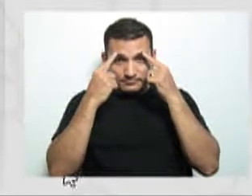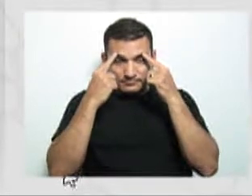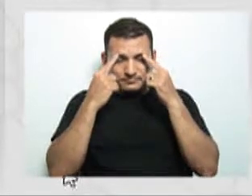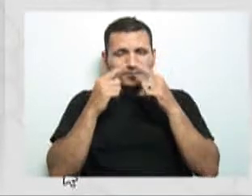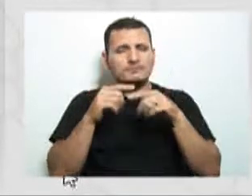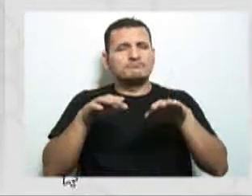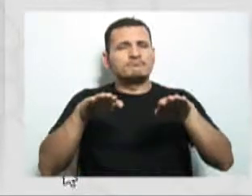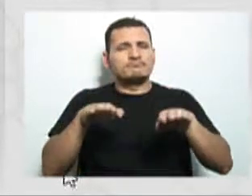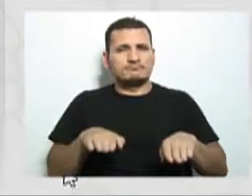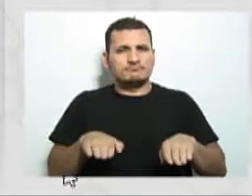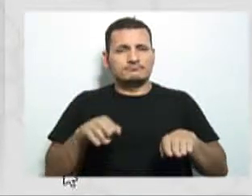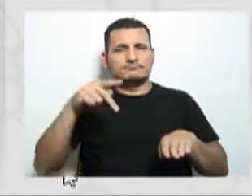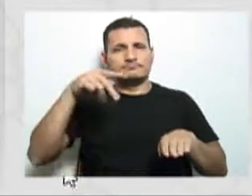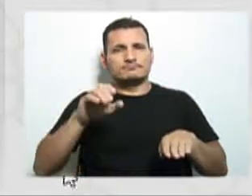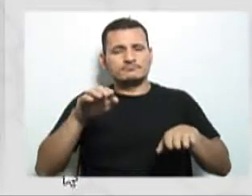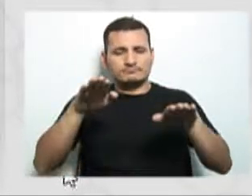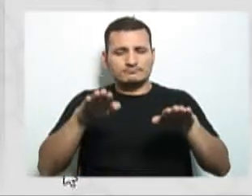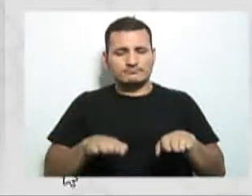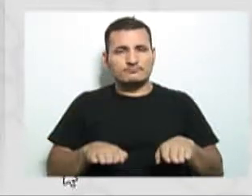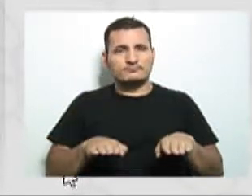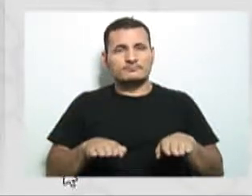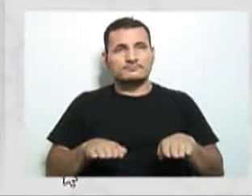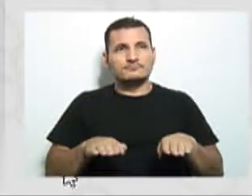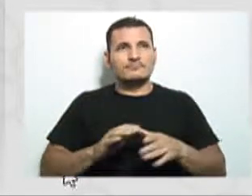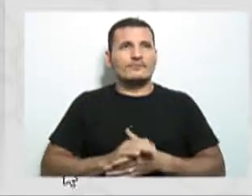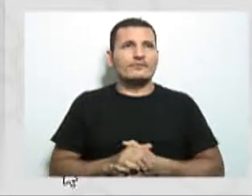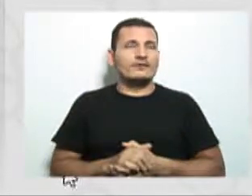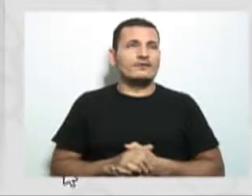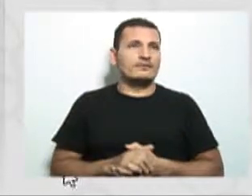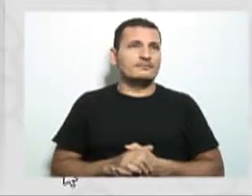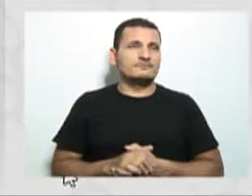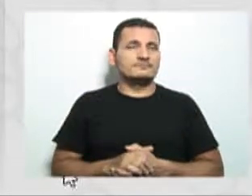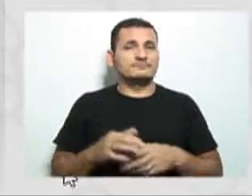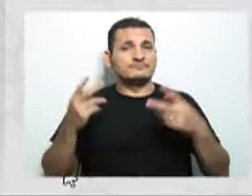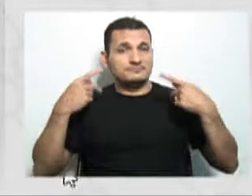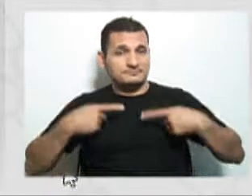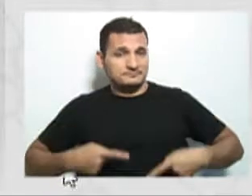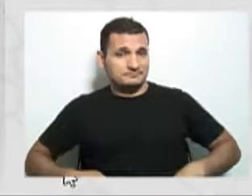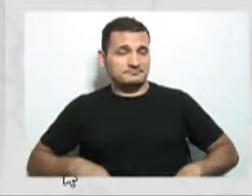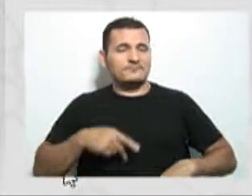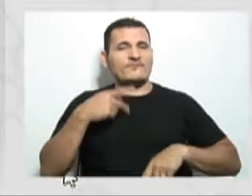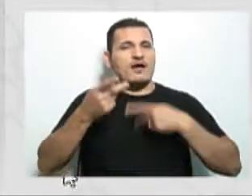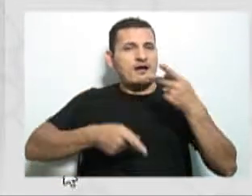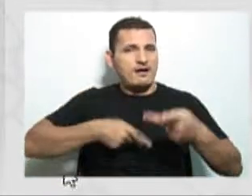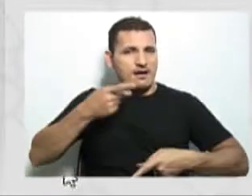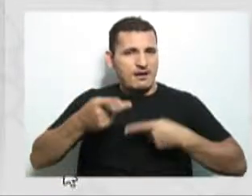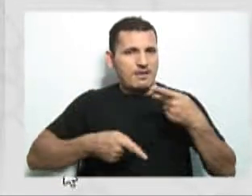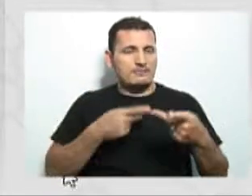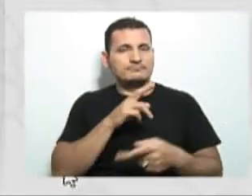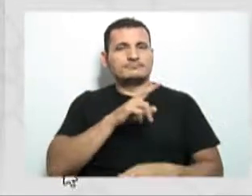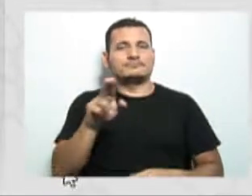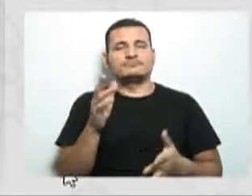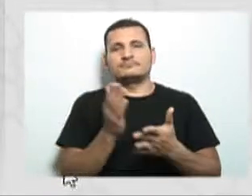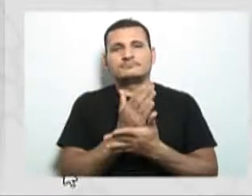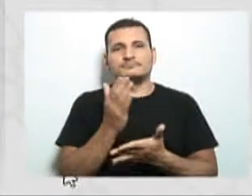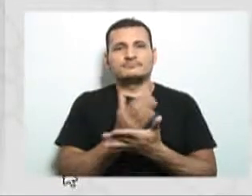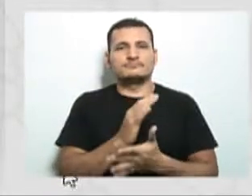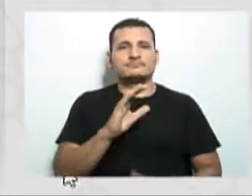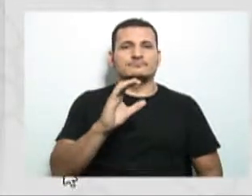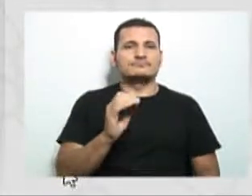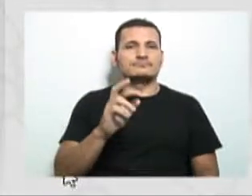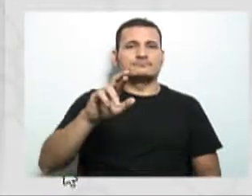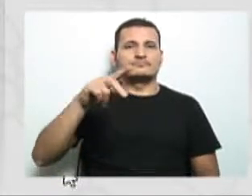dos pés. Olha o livro, outra dica. O Corpo Fala é o nome desse livro. O Corpo